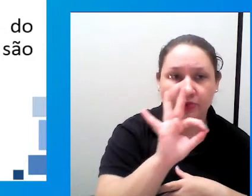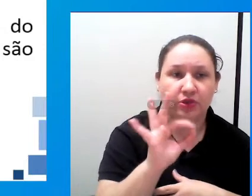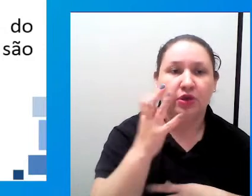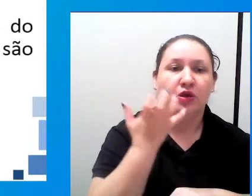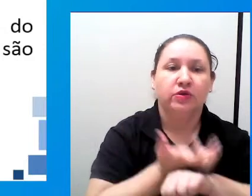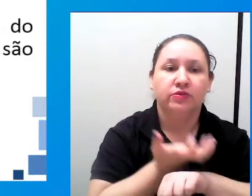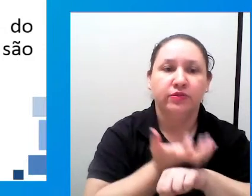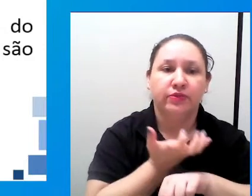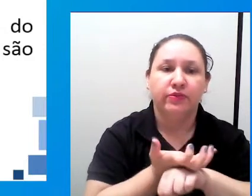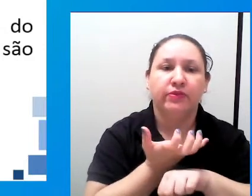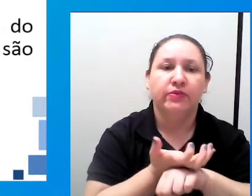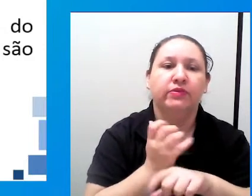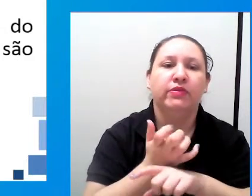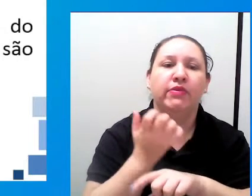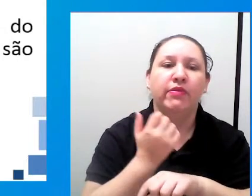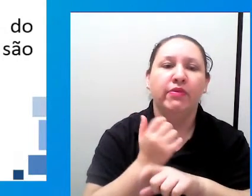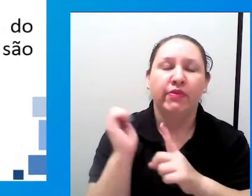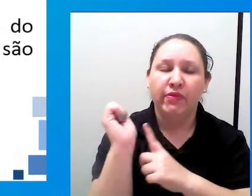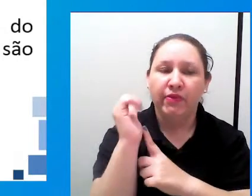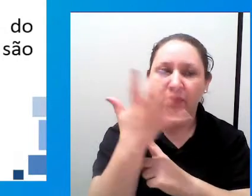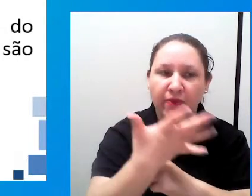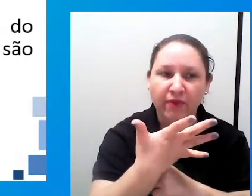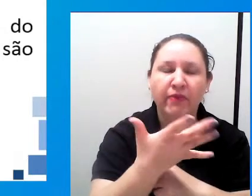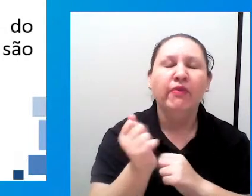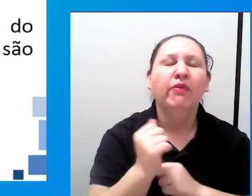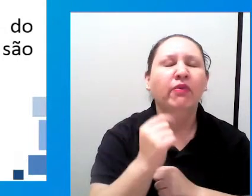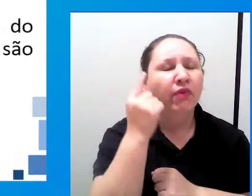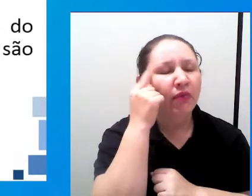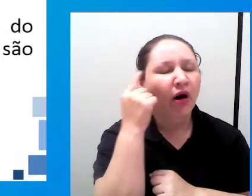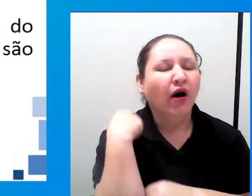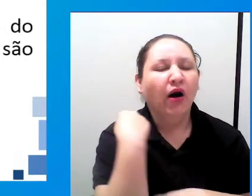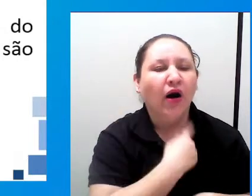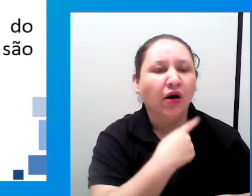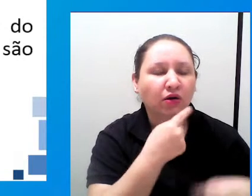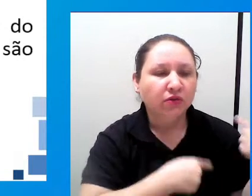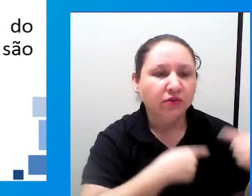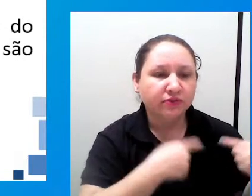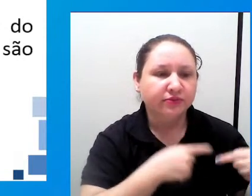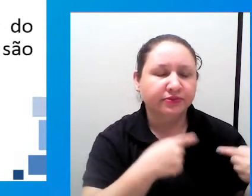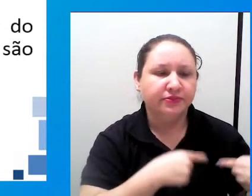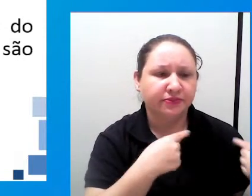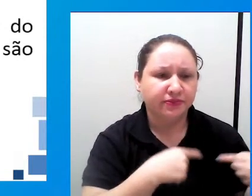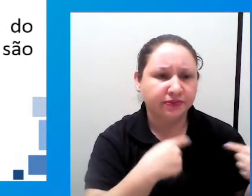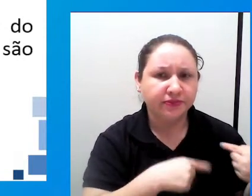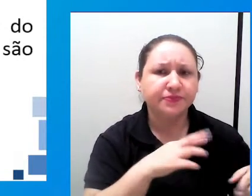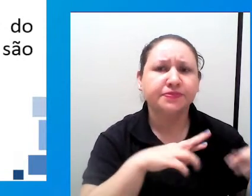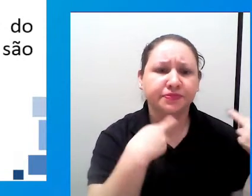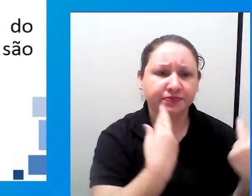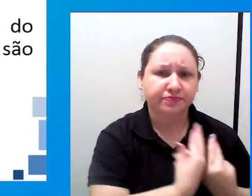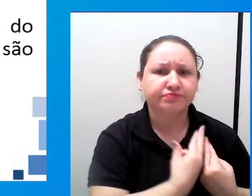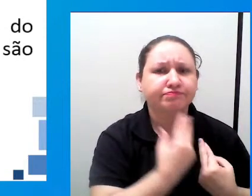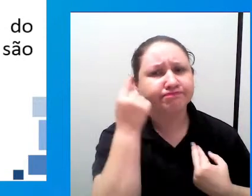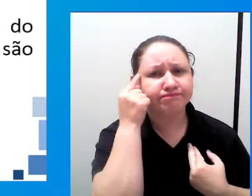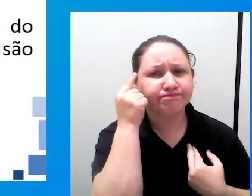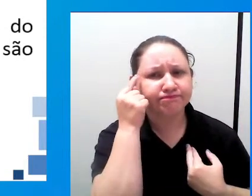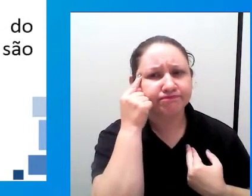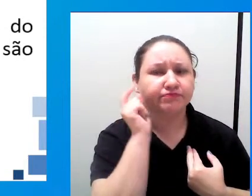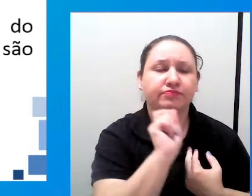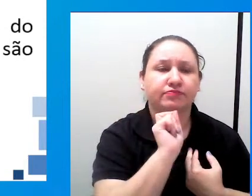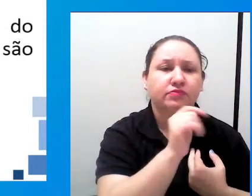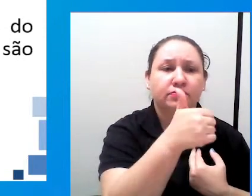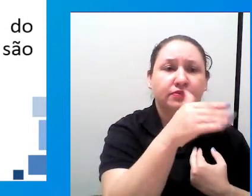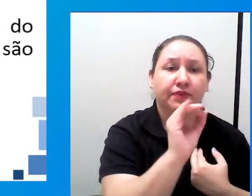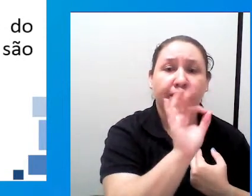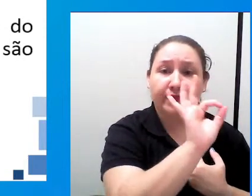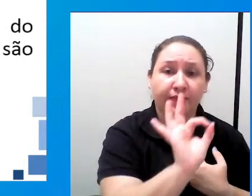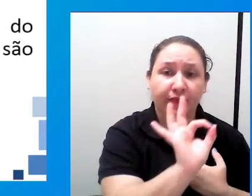ensino, o NDE discutiu e nós achamos por bem manter 10% de todas as